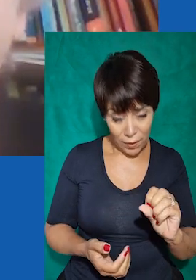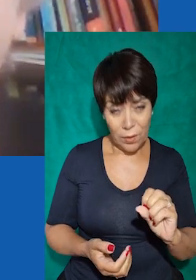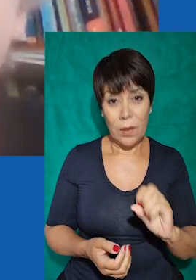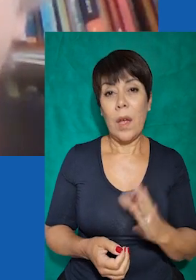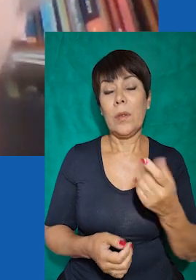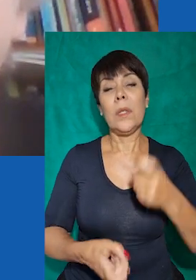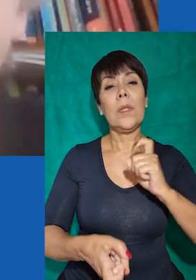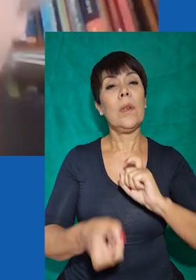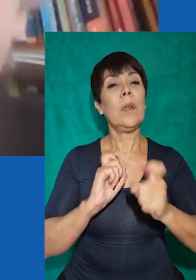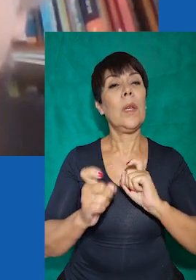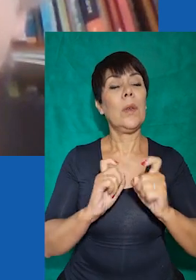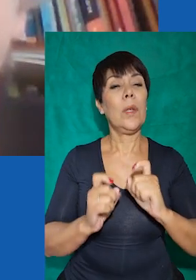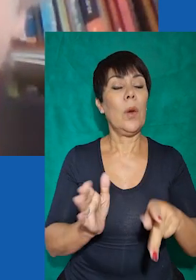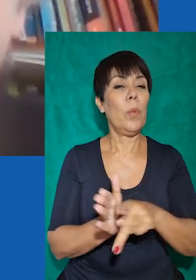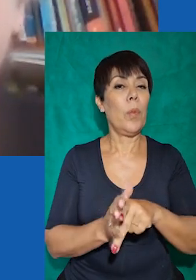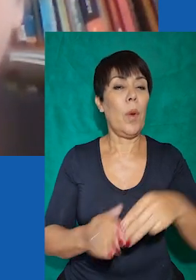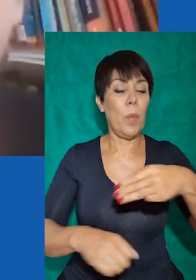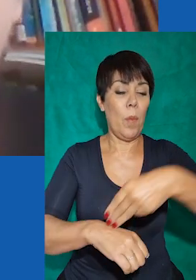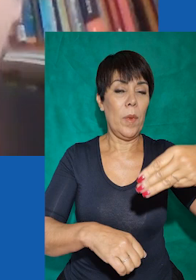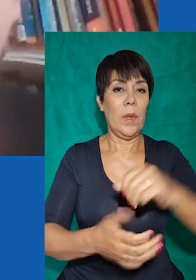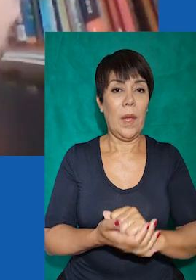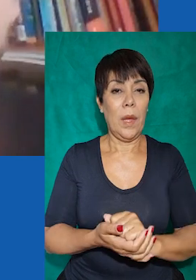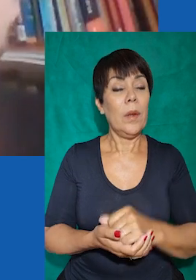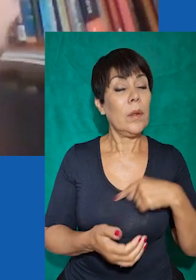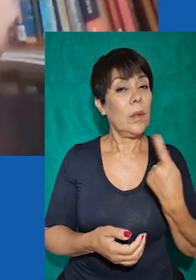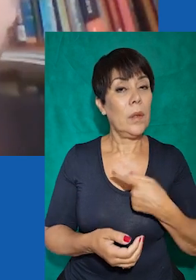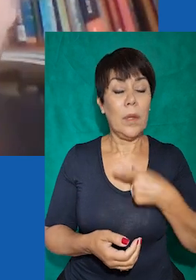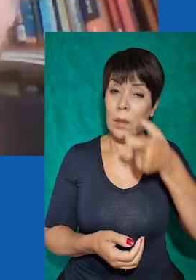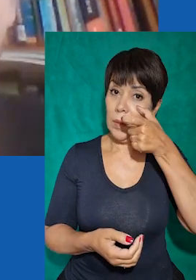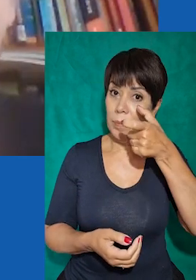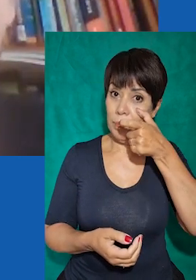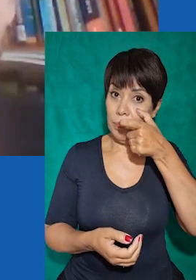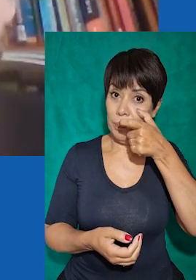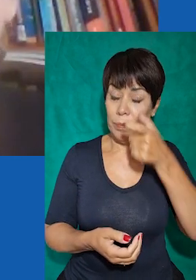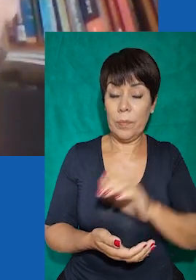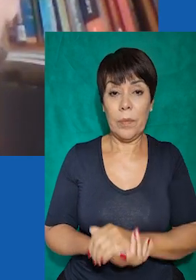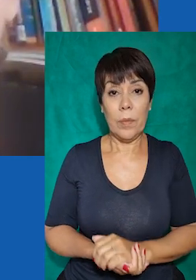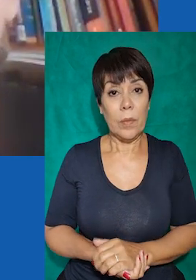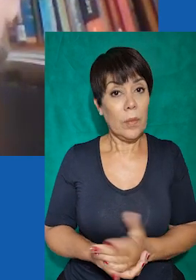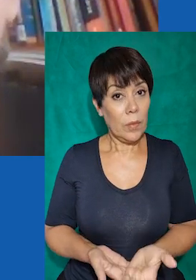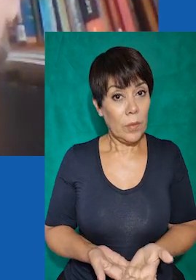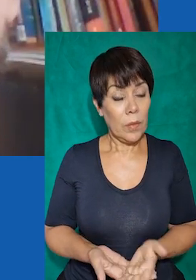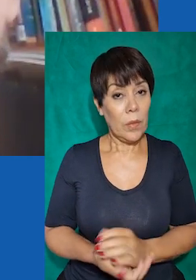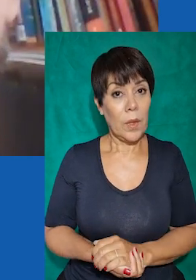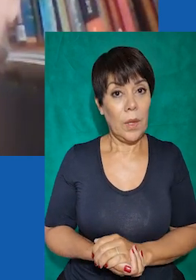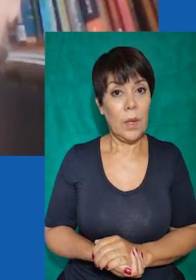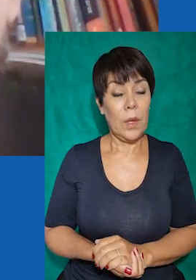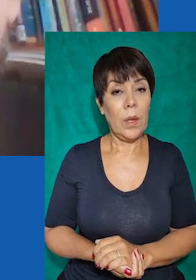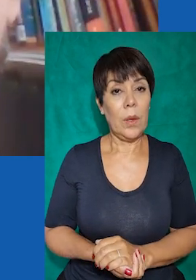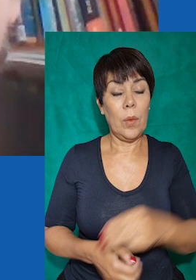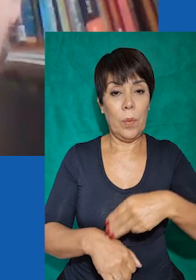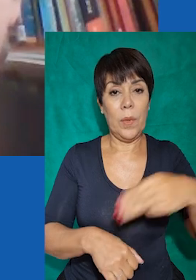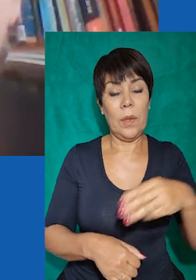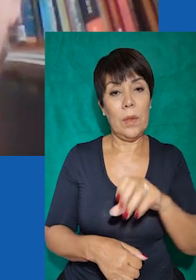reunião ministerial que tivemos o desprazer de assistir depois, né, em que o ministro